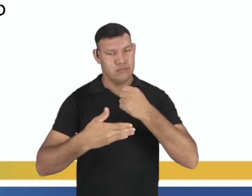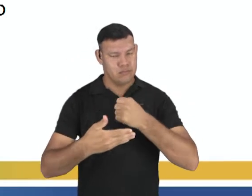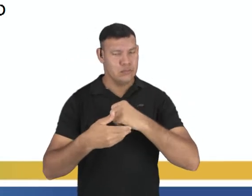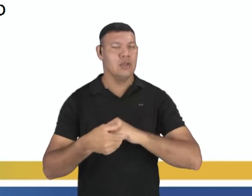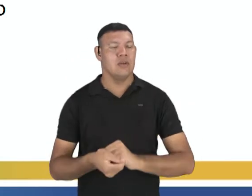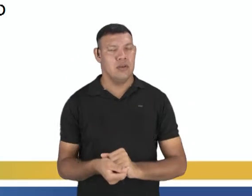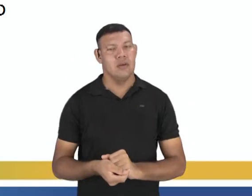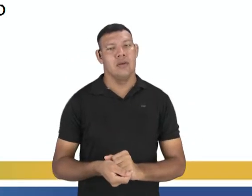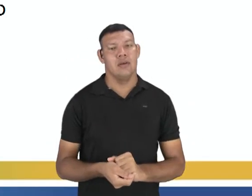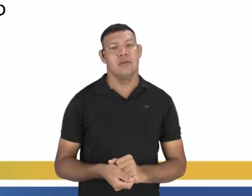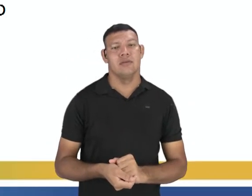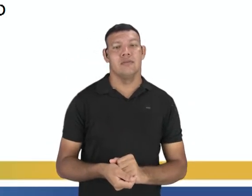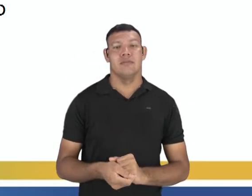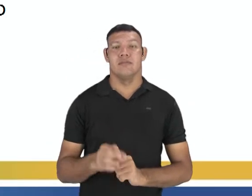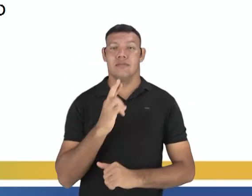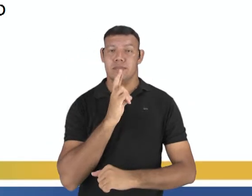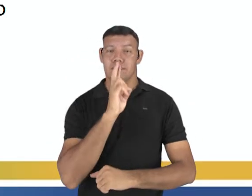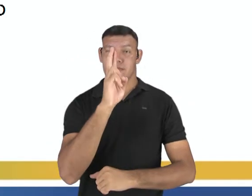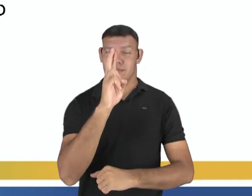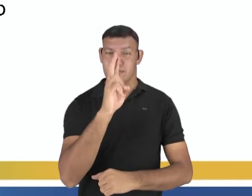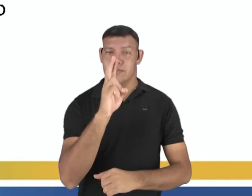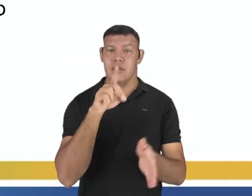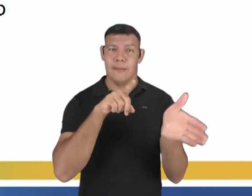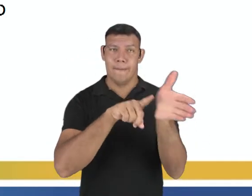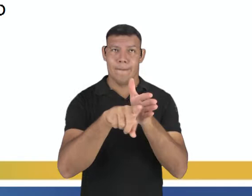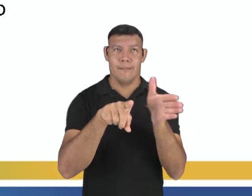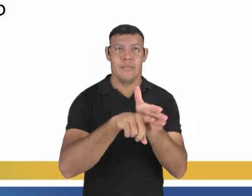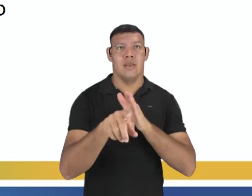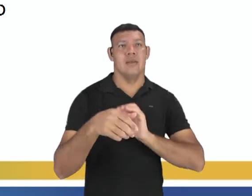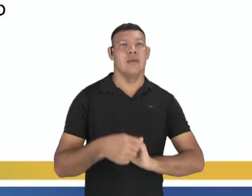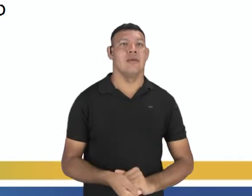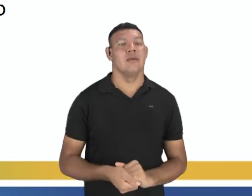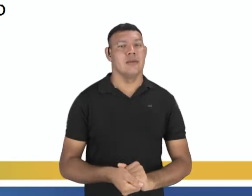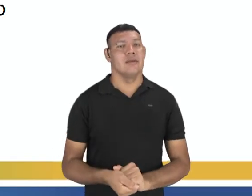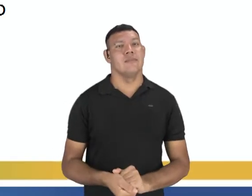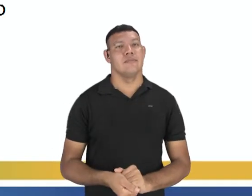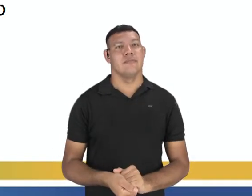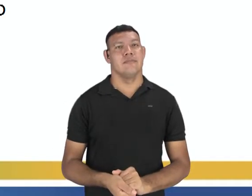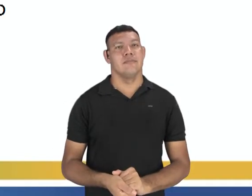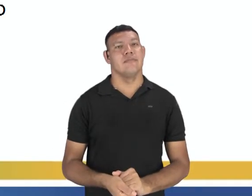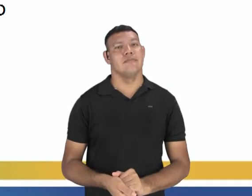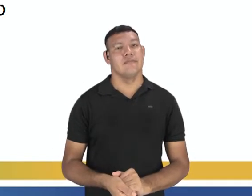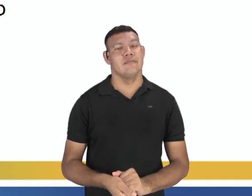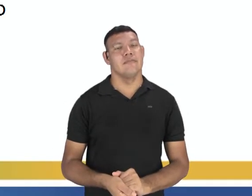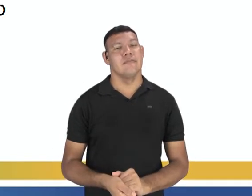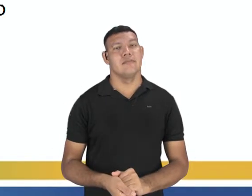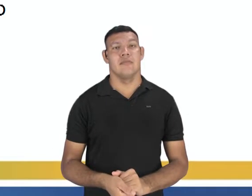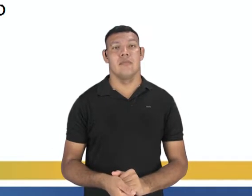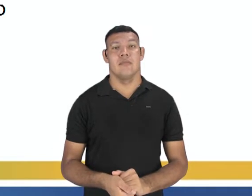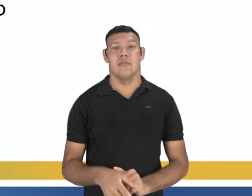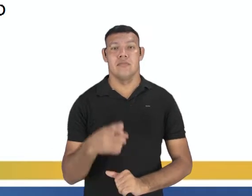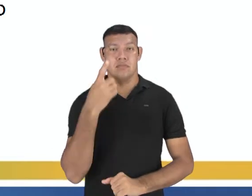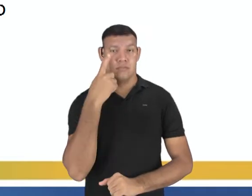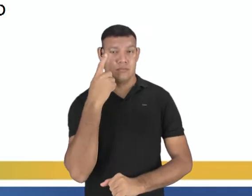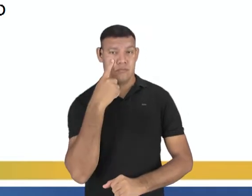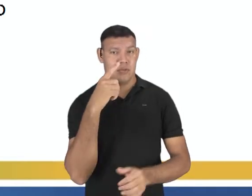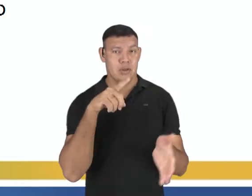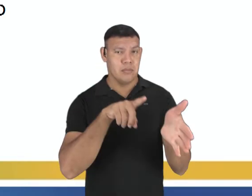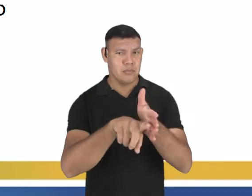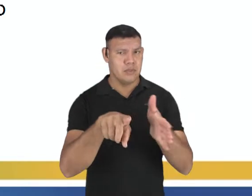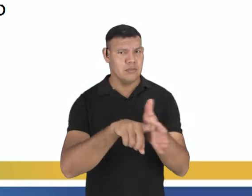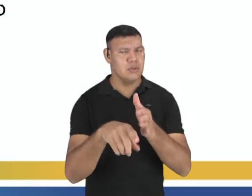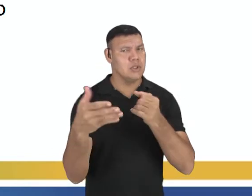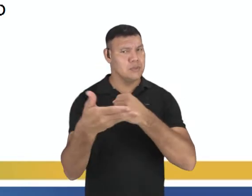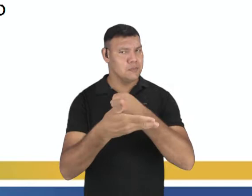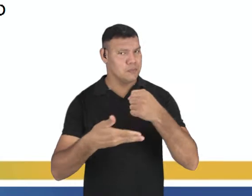critério básico ao responder às perguntas. Olha lá o critério básico das perguntas dos